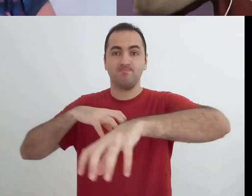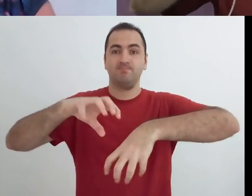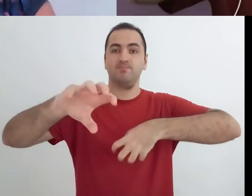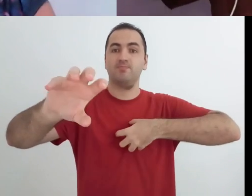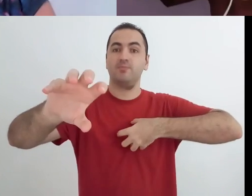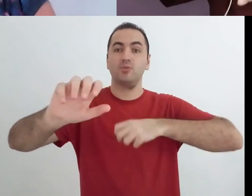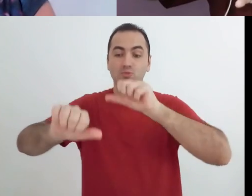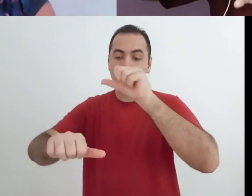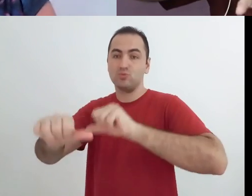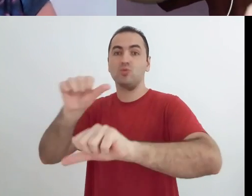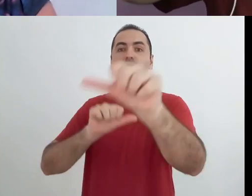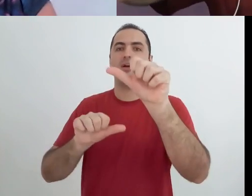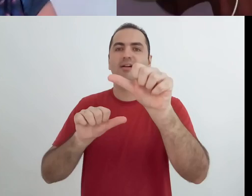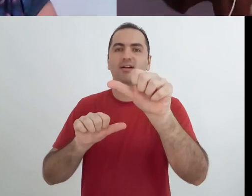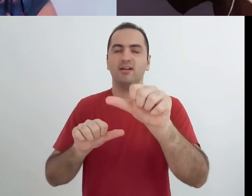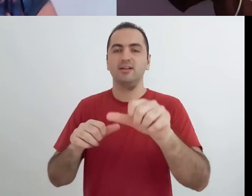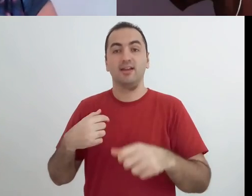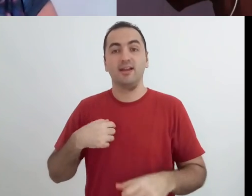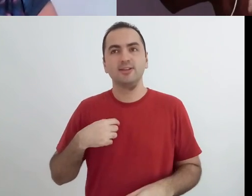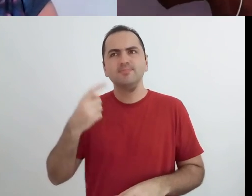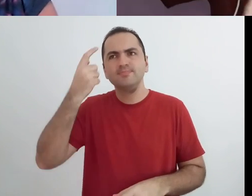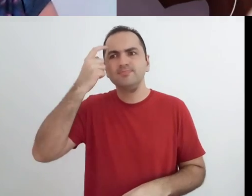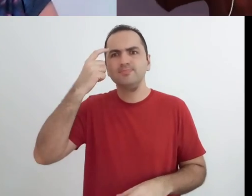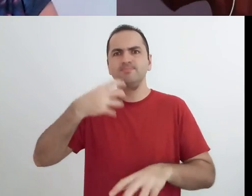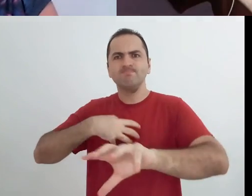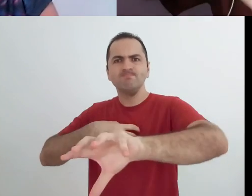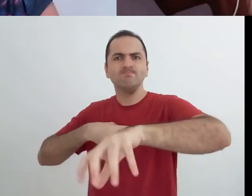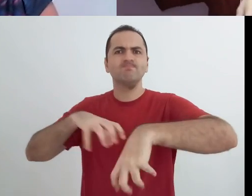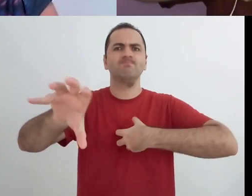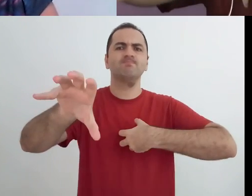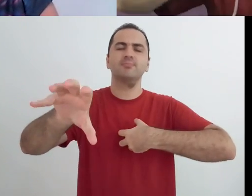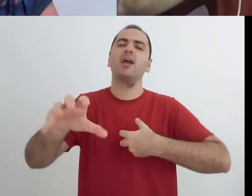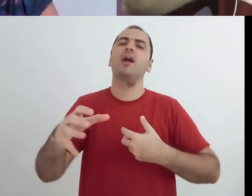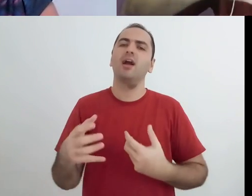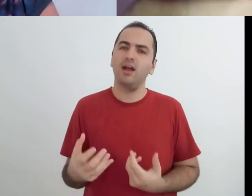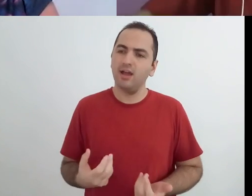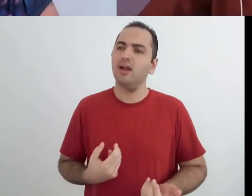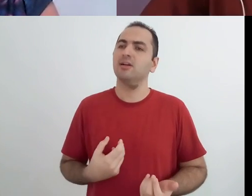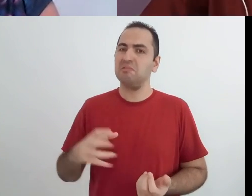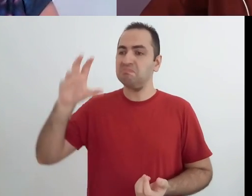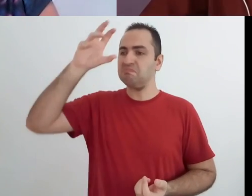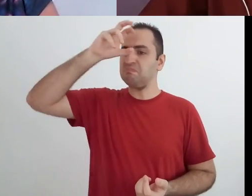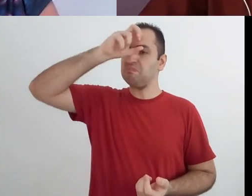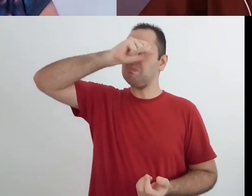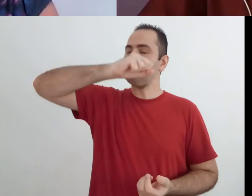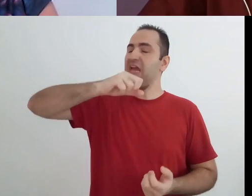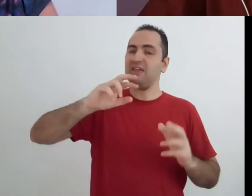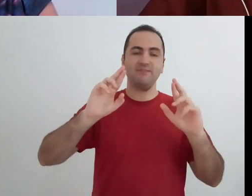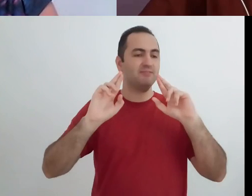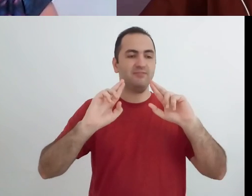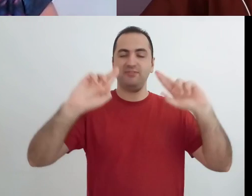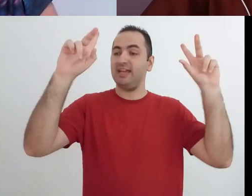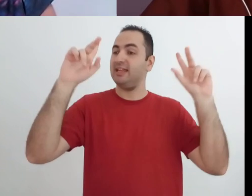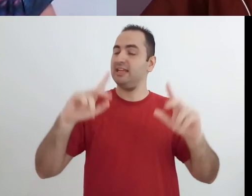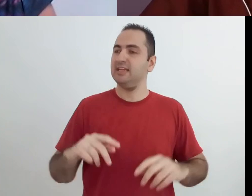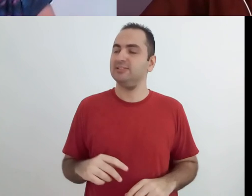isso. É o Então, seu assim, sentimento no corpo da outra pessoa e o dela no seu, né? Você troca de sentimento. Muito é legal. aquela frase,